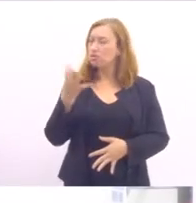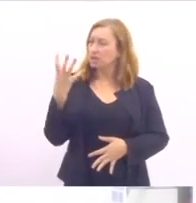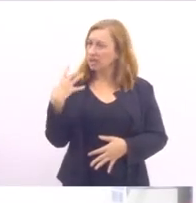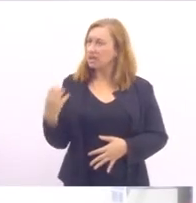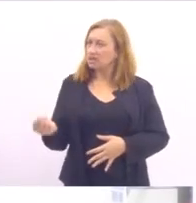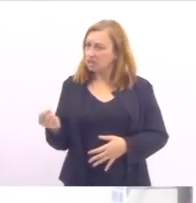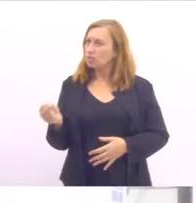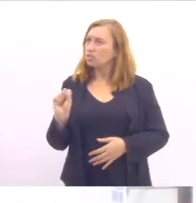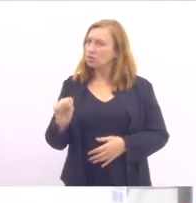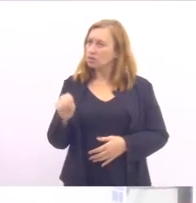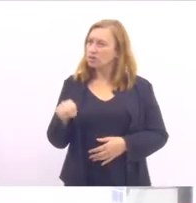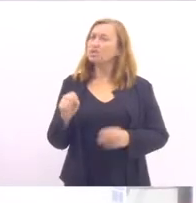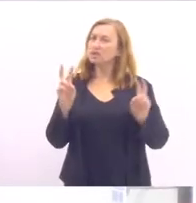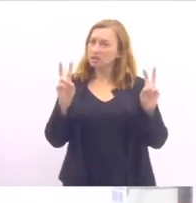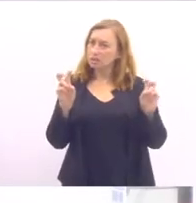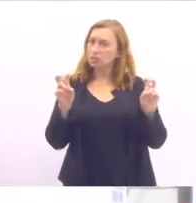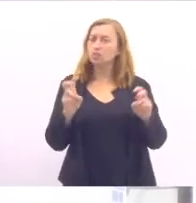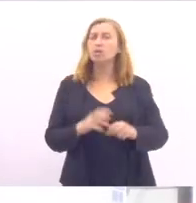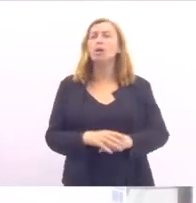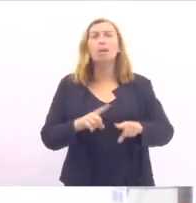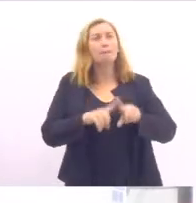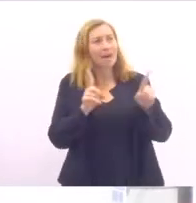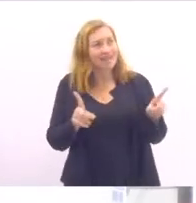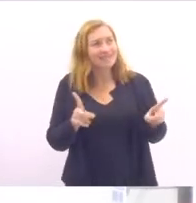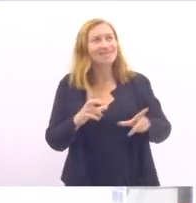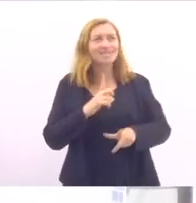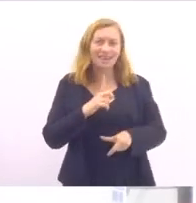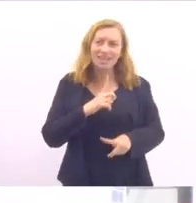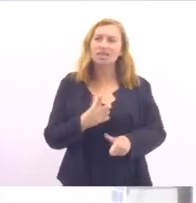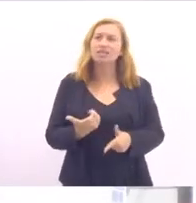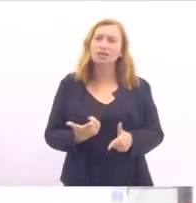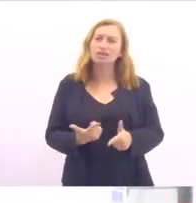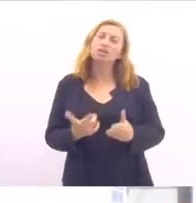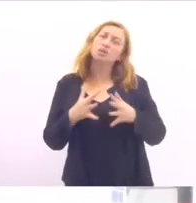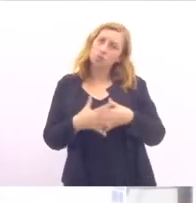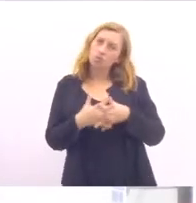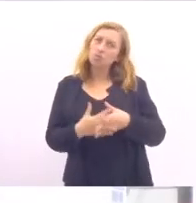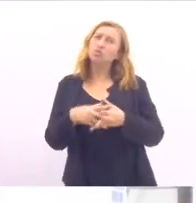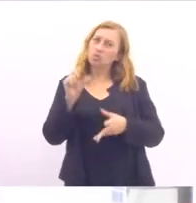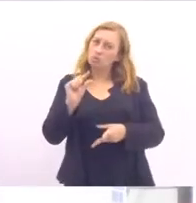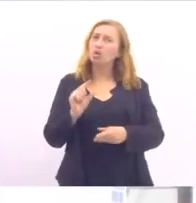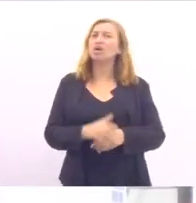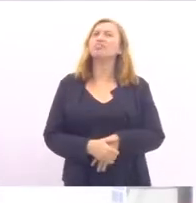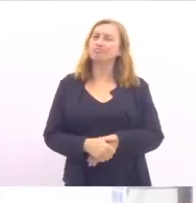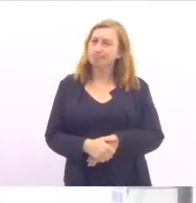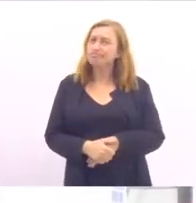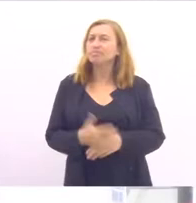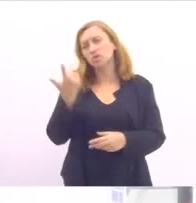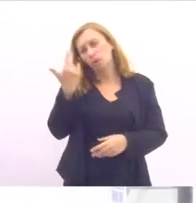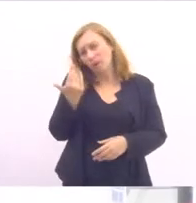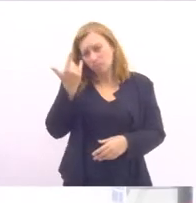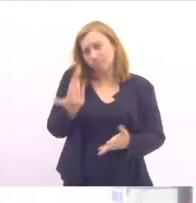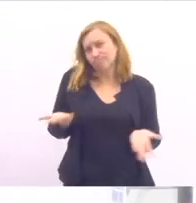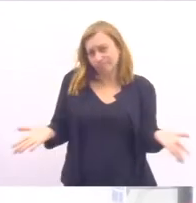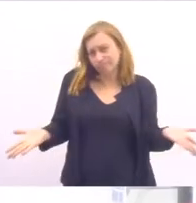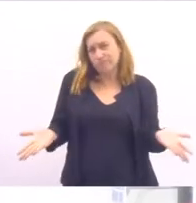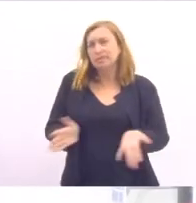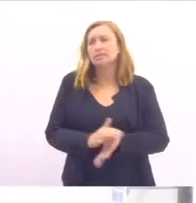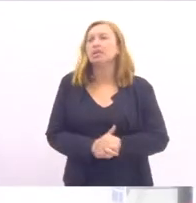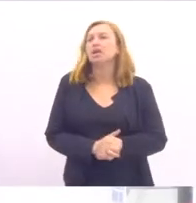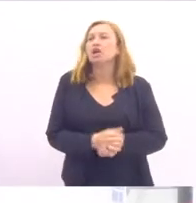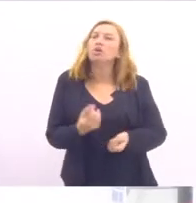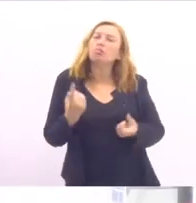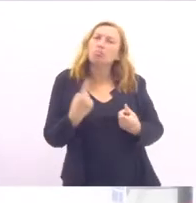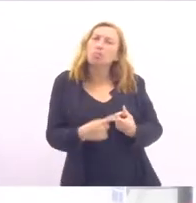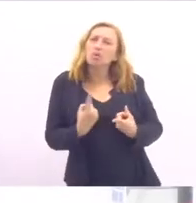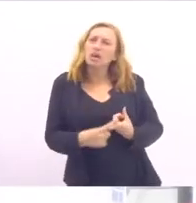refez essa questão. Mas ainda há conflito, é natural, né? Porque